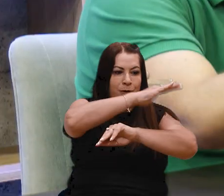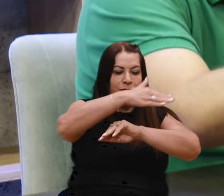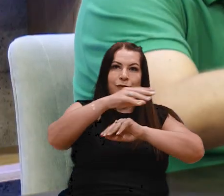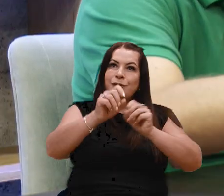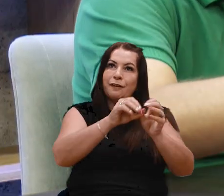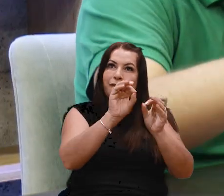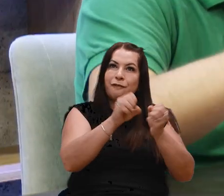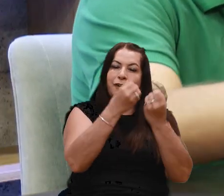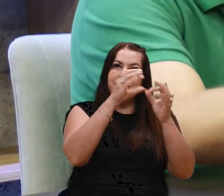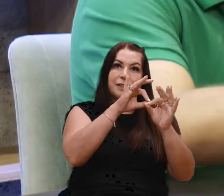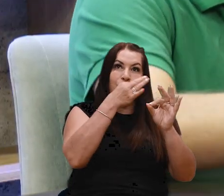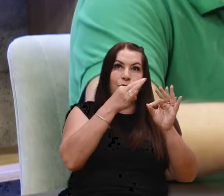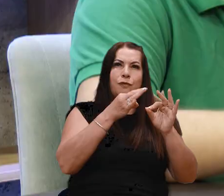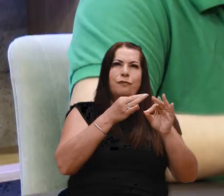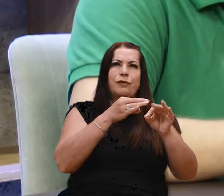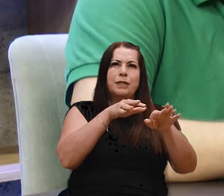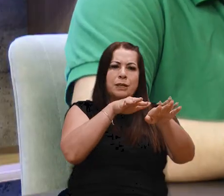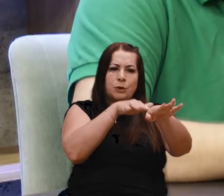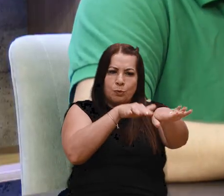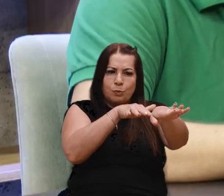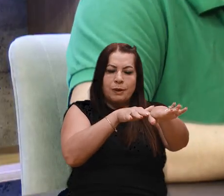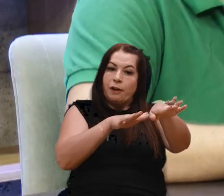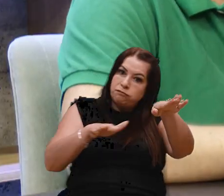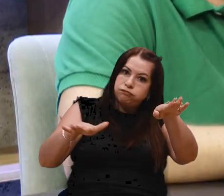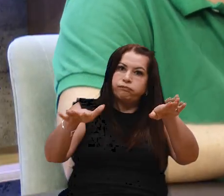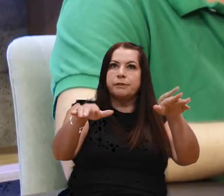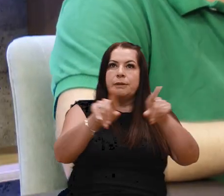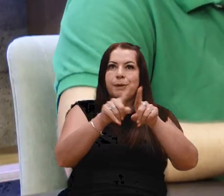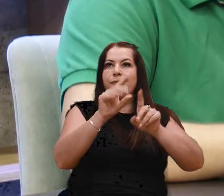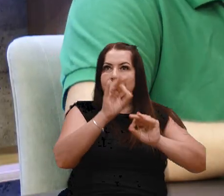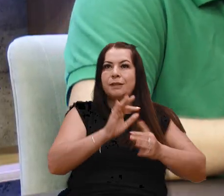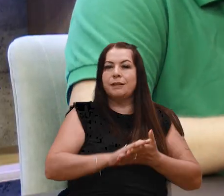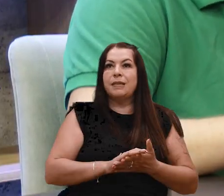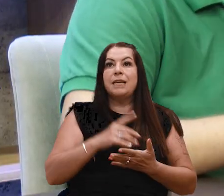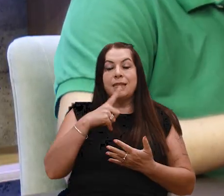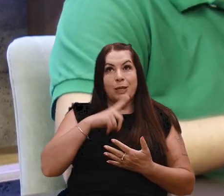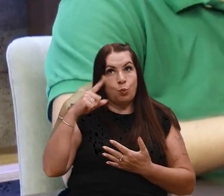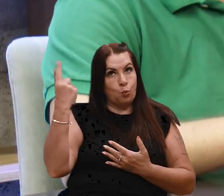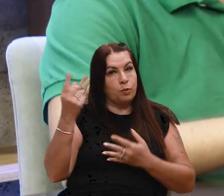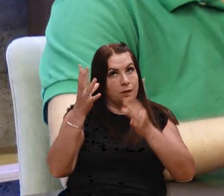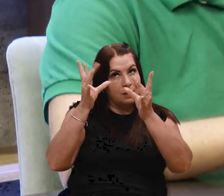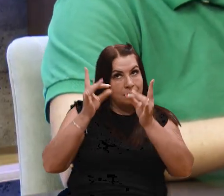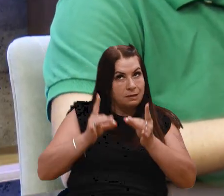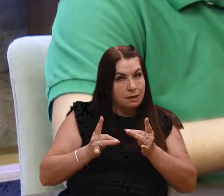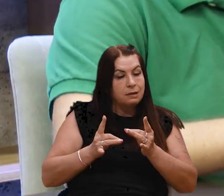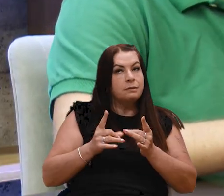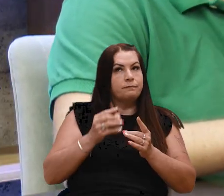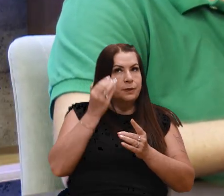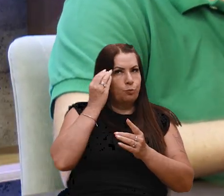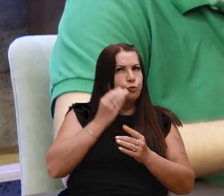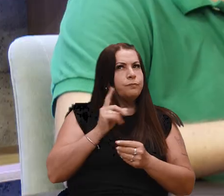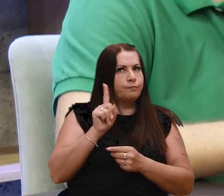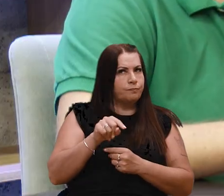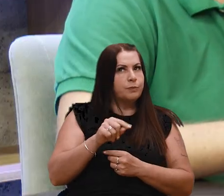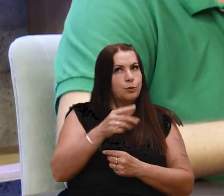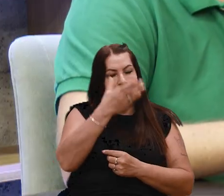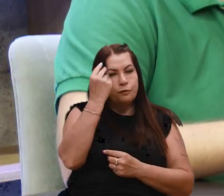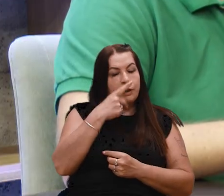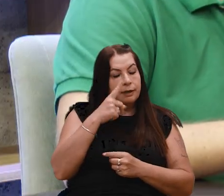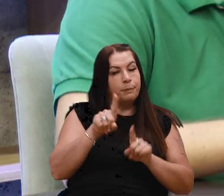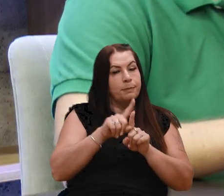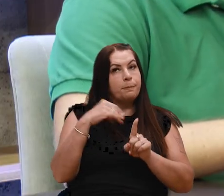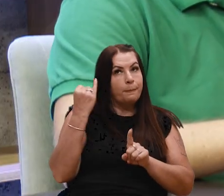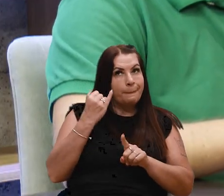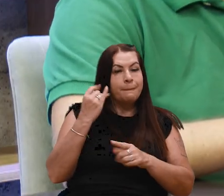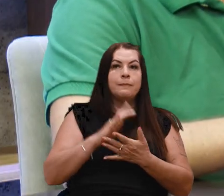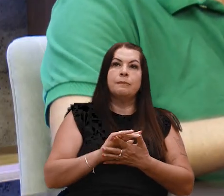que tranca toda hora o caminhão lá embaixo, né? Toda essa situação. Fora que nós temos um outro detalhe, né, Búrigo, que eu acho que tu não citaste, mas é que é importante,